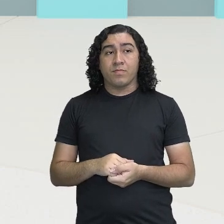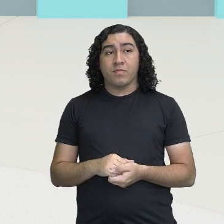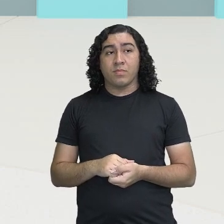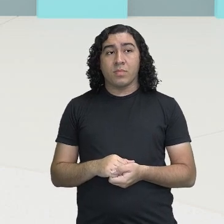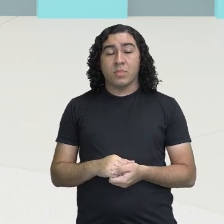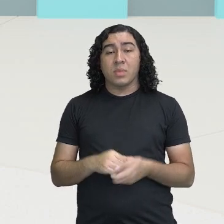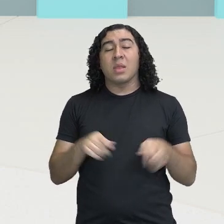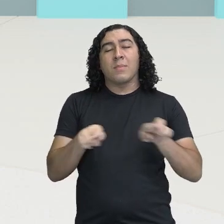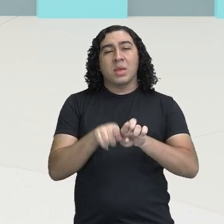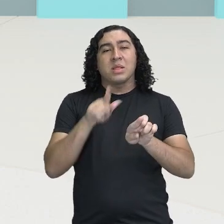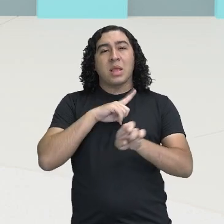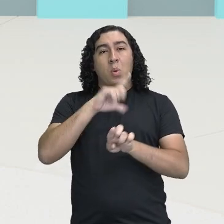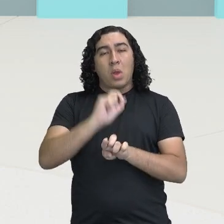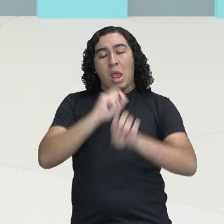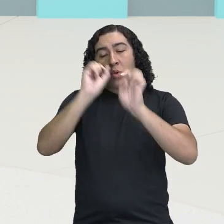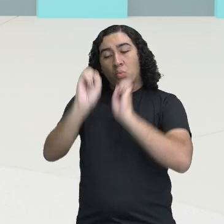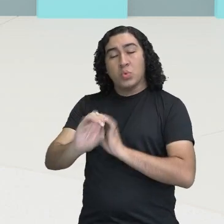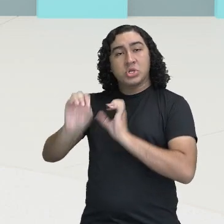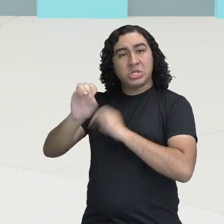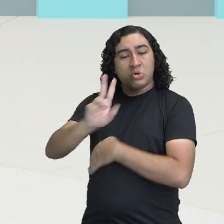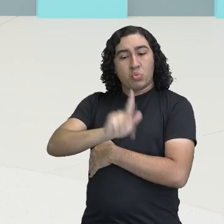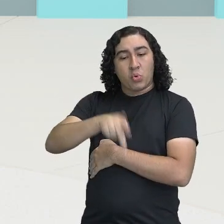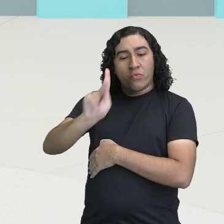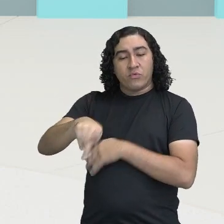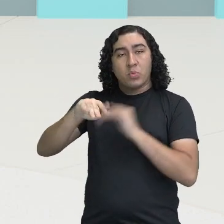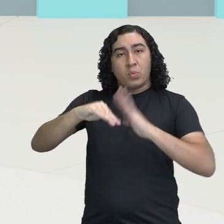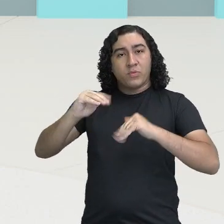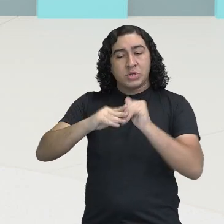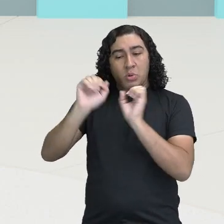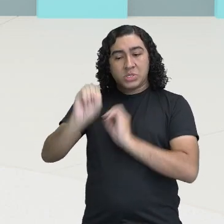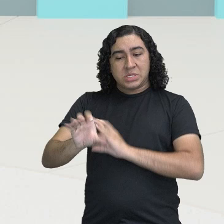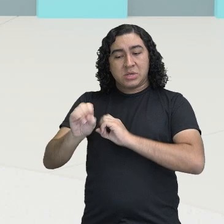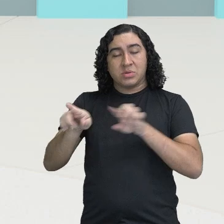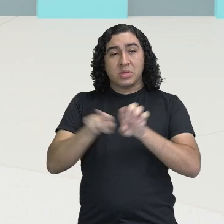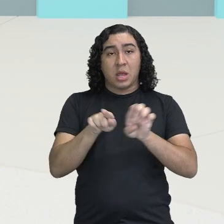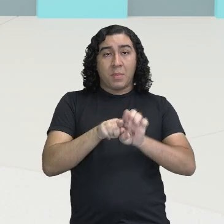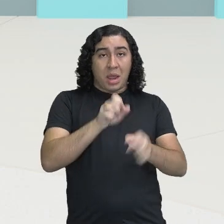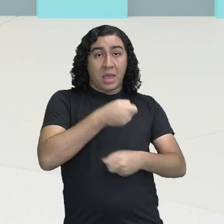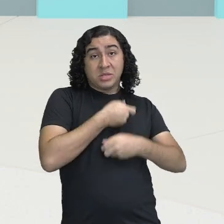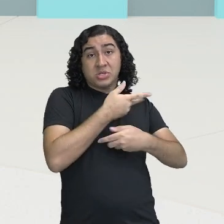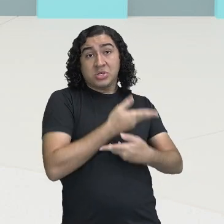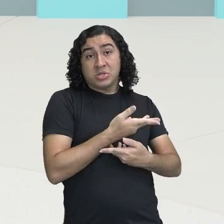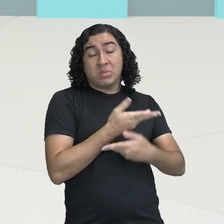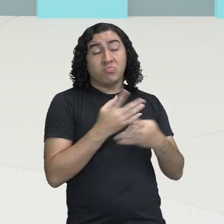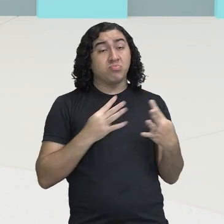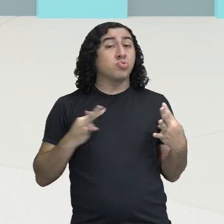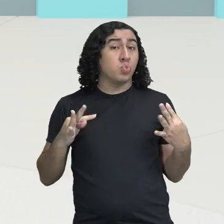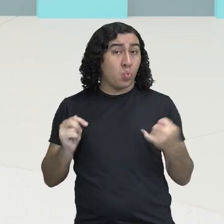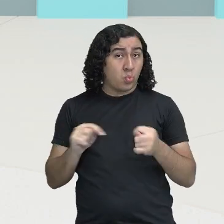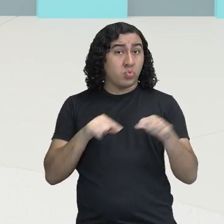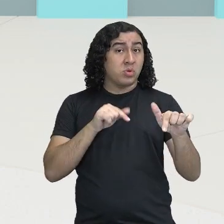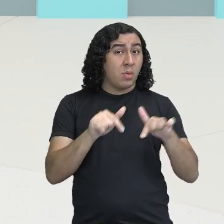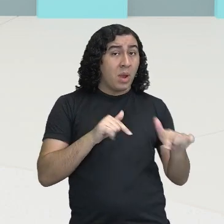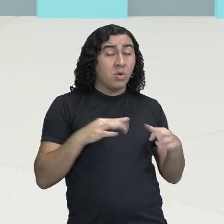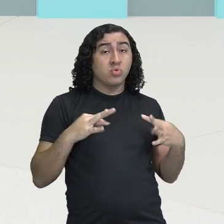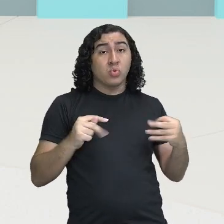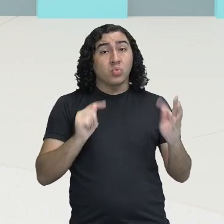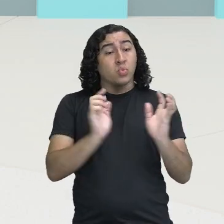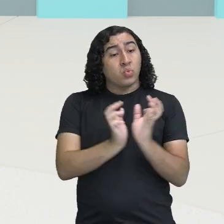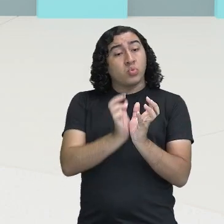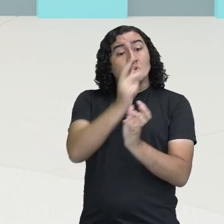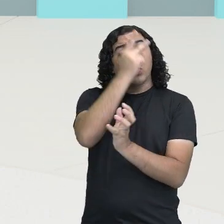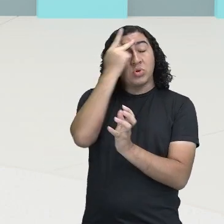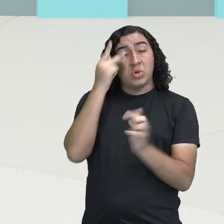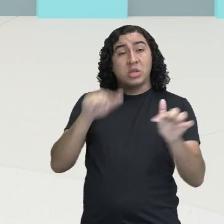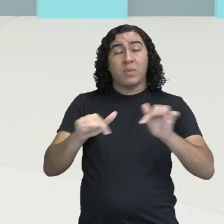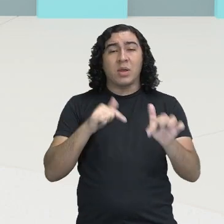prática da docência, temos a prática artística, né? É necessário também todo o trabalho, toda uma equipe. Então